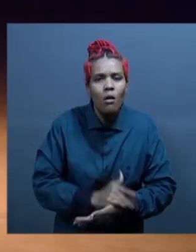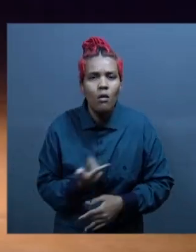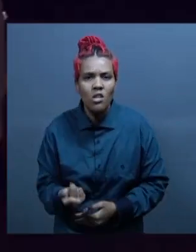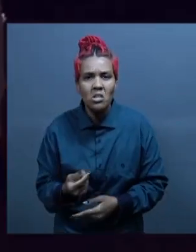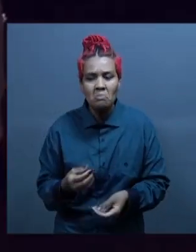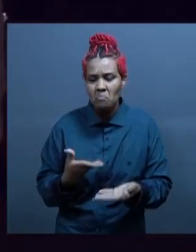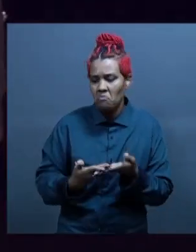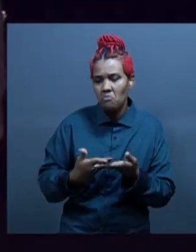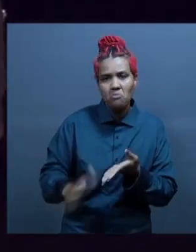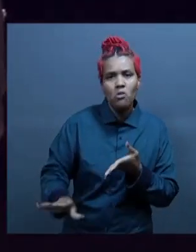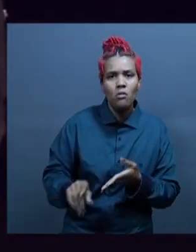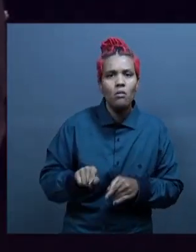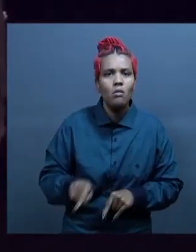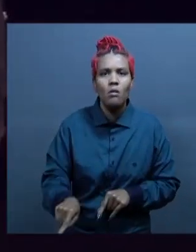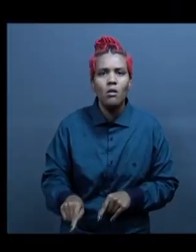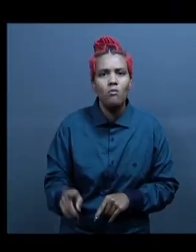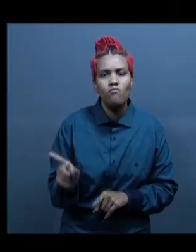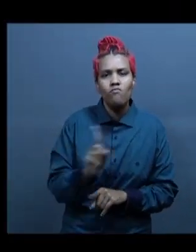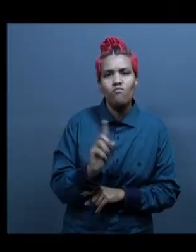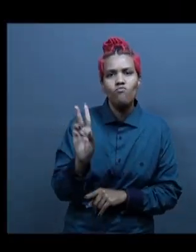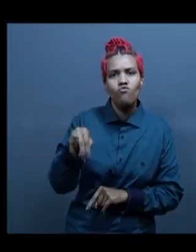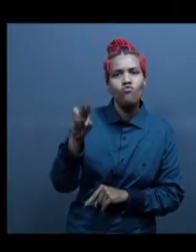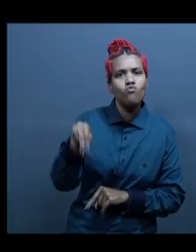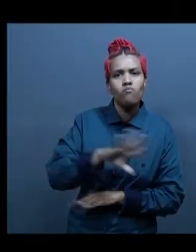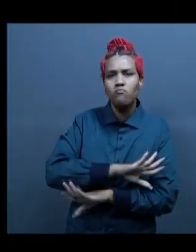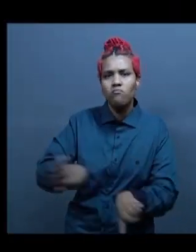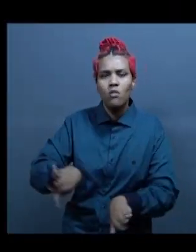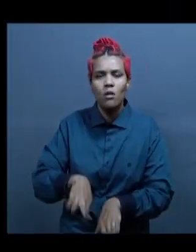mais enfiado mundo nunca mais